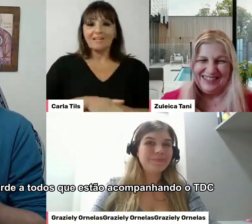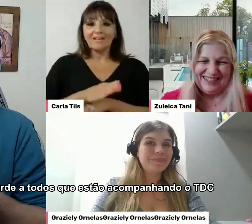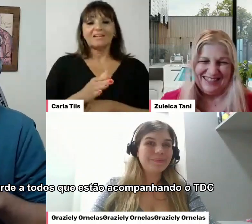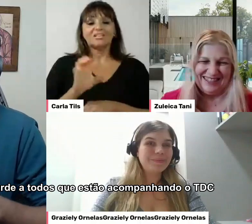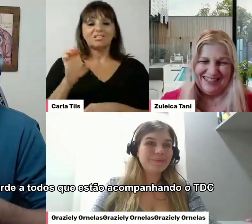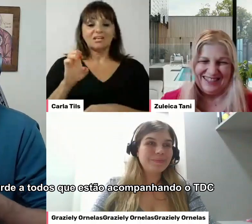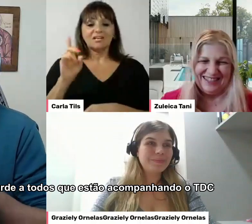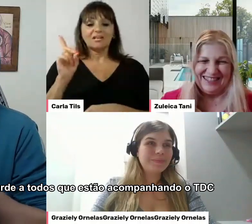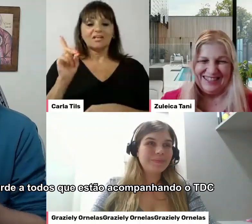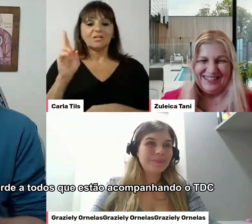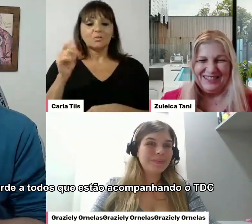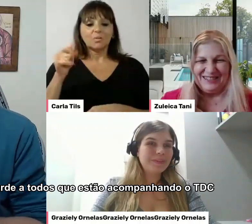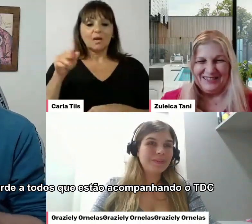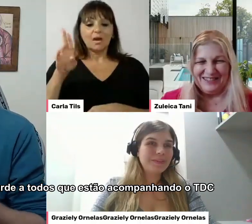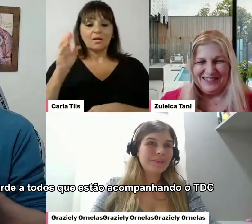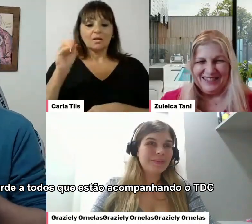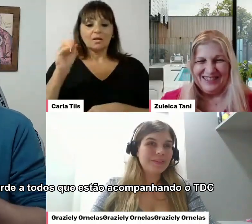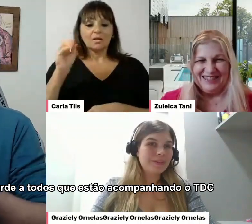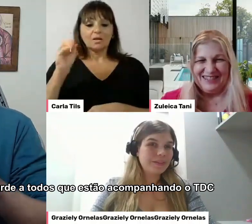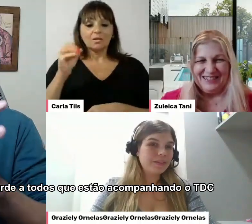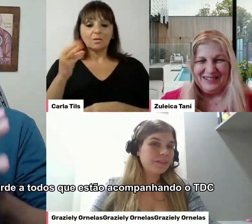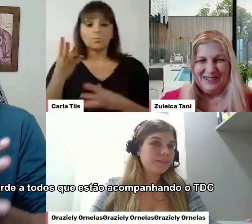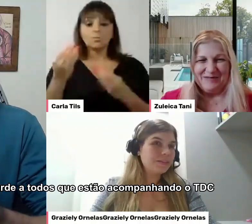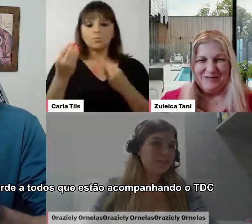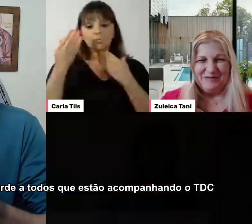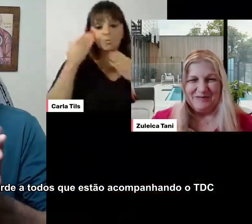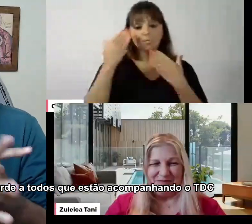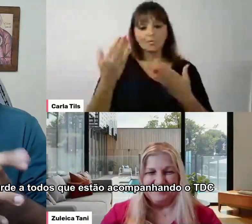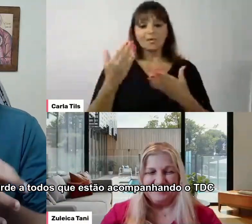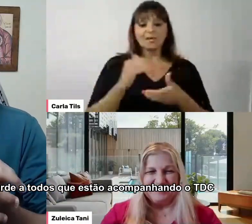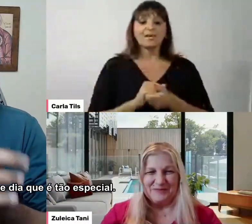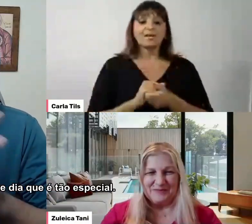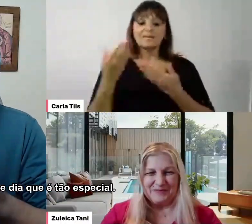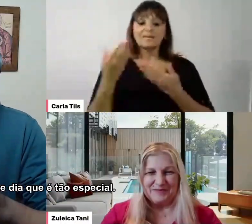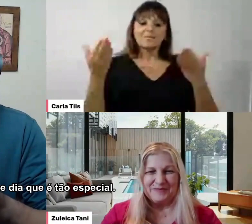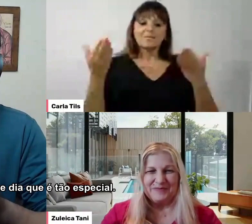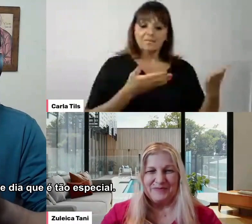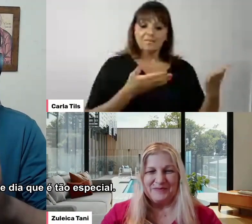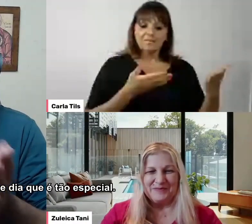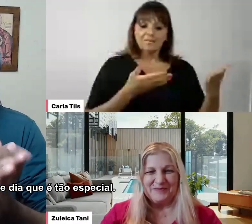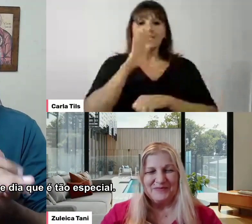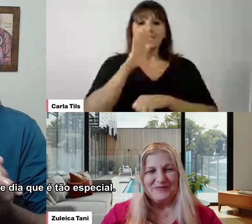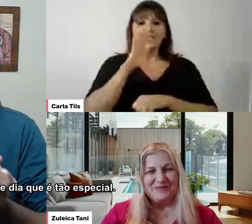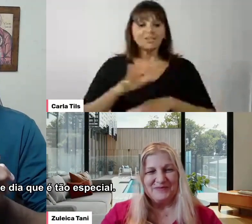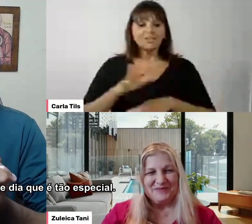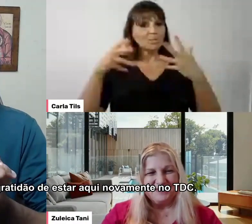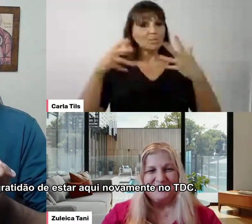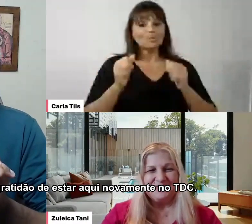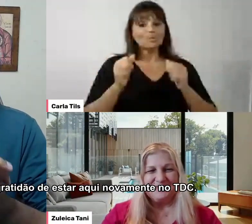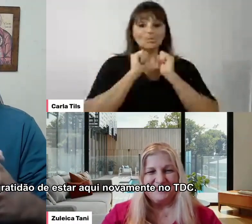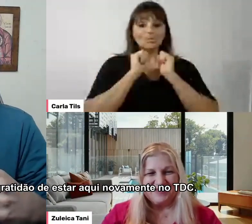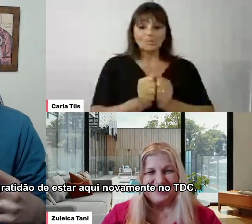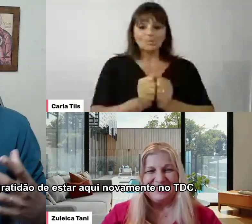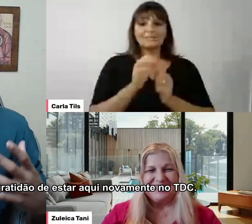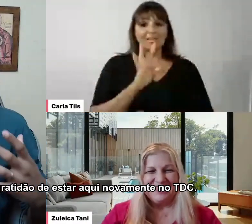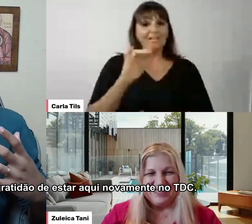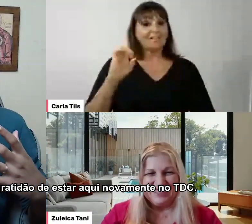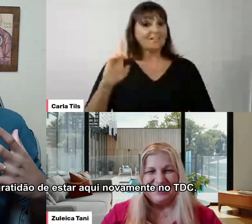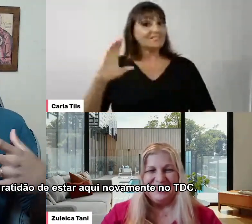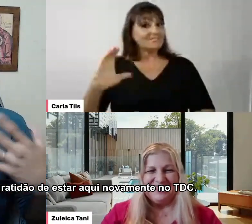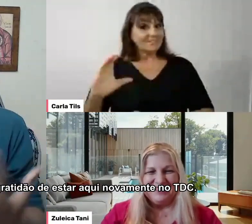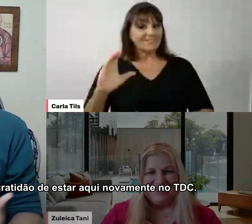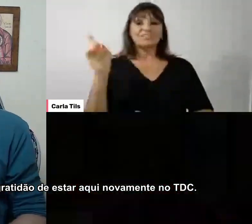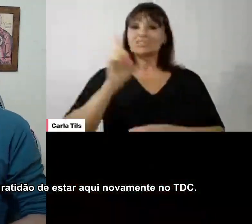Boa tarde, Zuleika. Boa tarde a todos que estão acompanhando o TDC nesse dia que é tão especial. E eu tenho